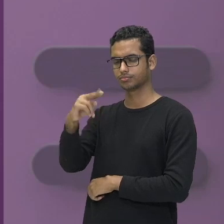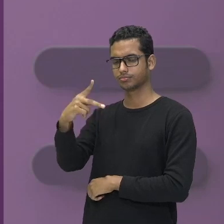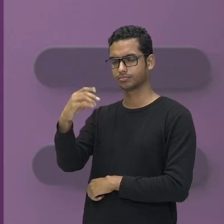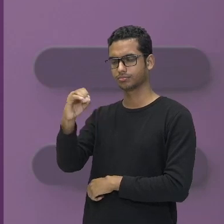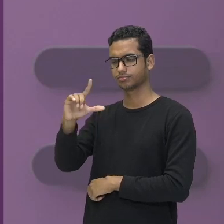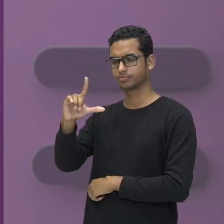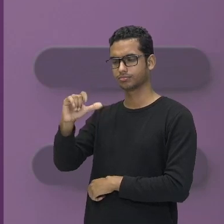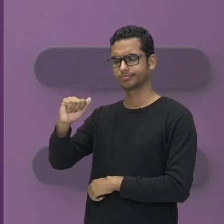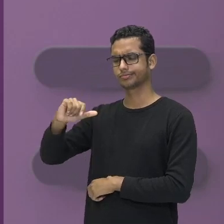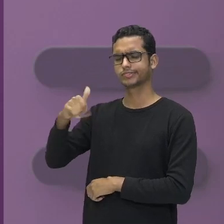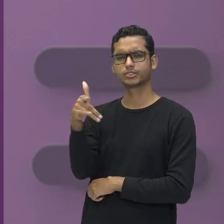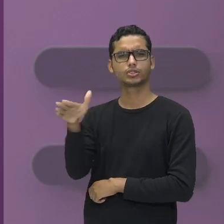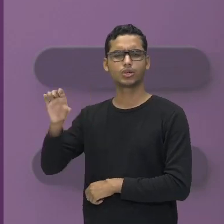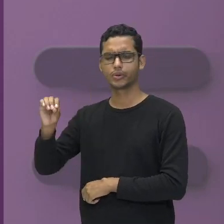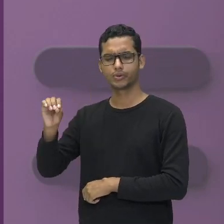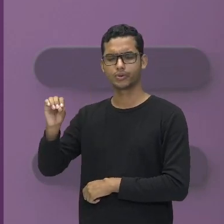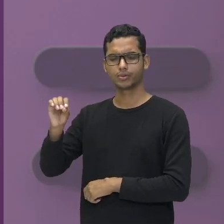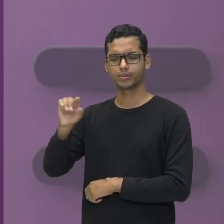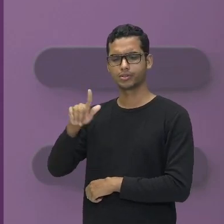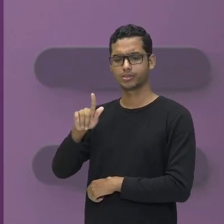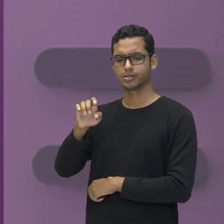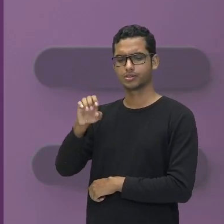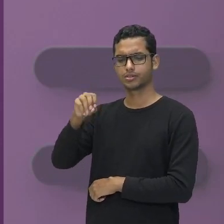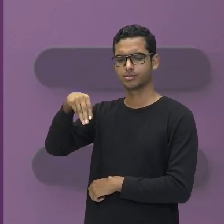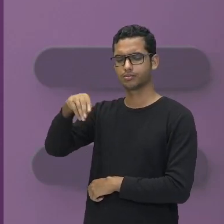é interpolação geométrica, né?